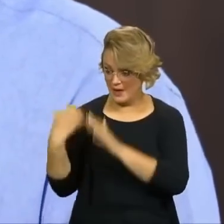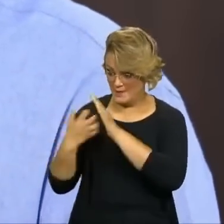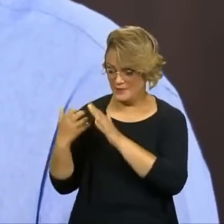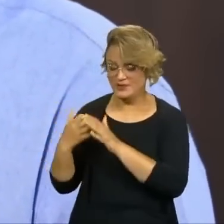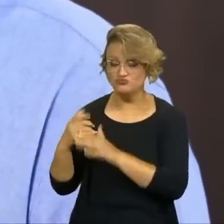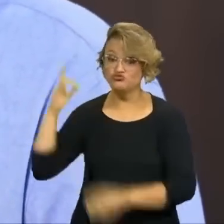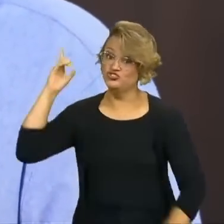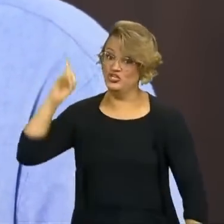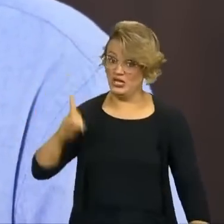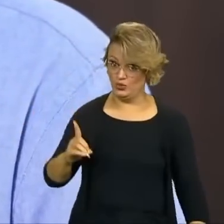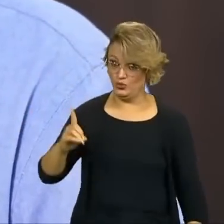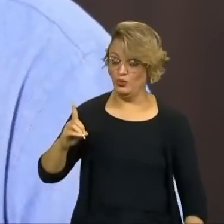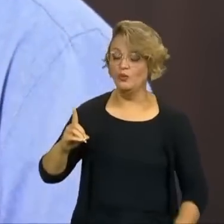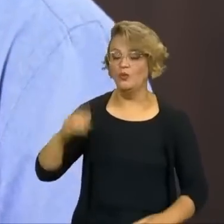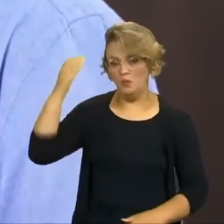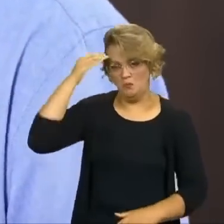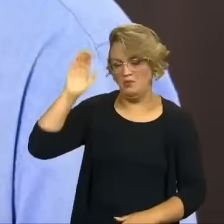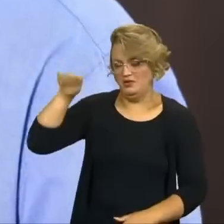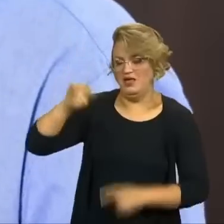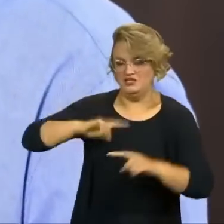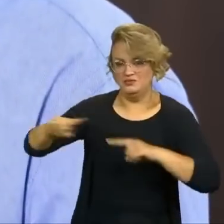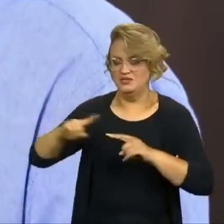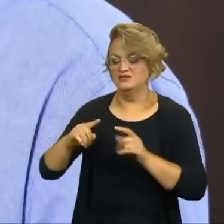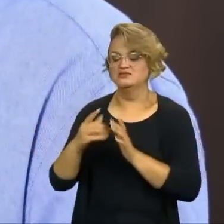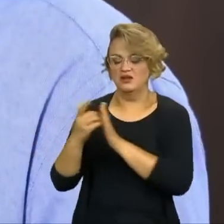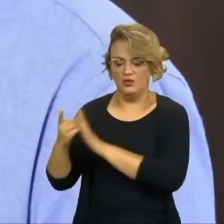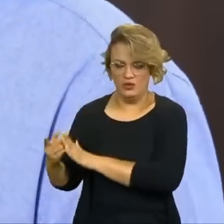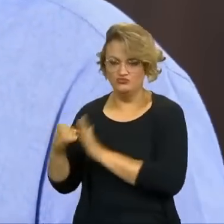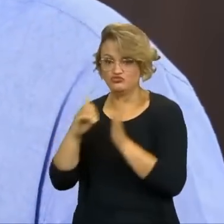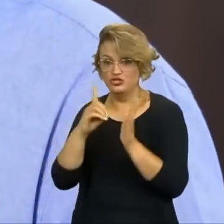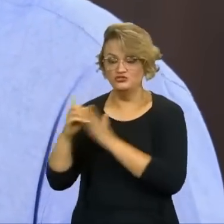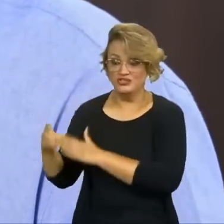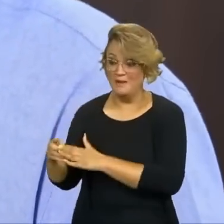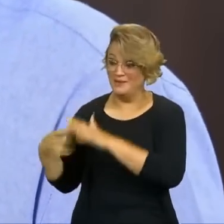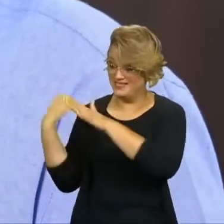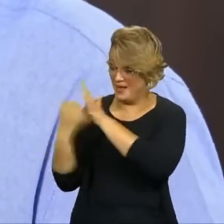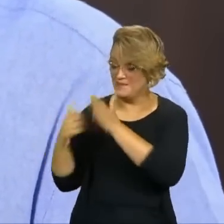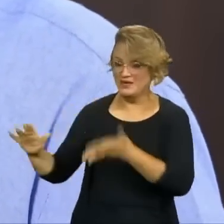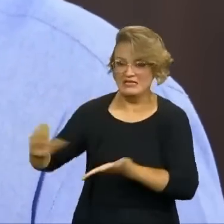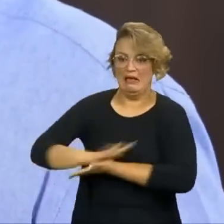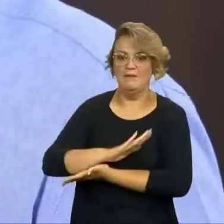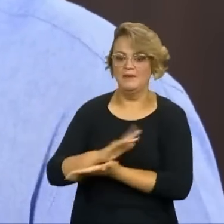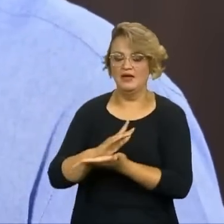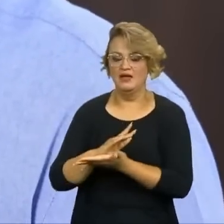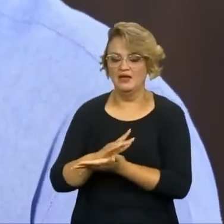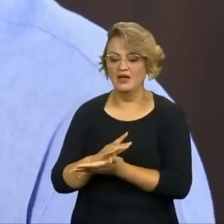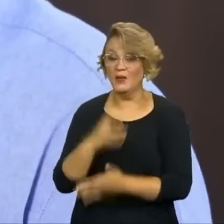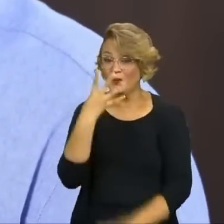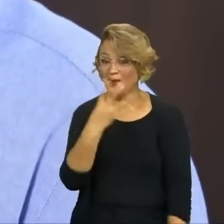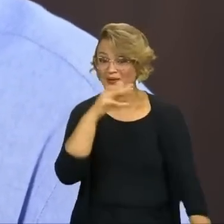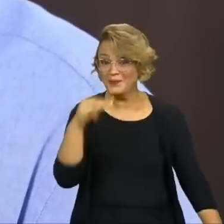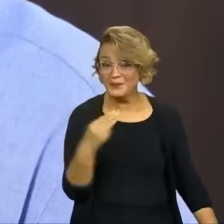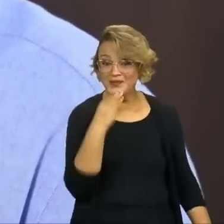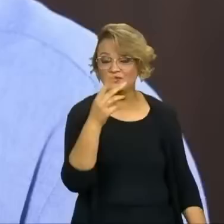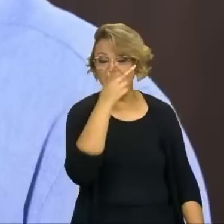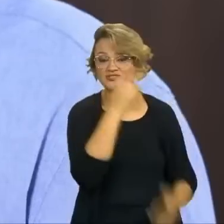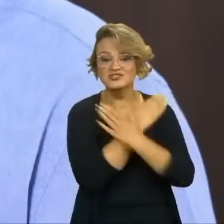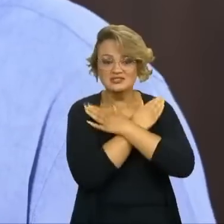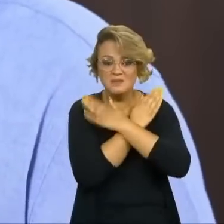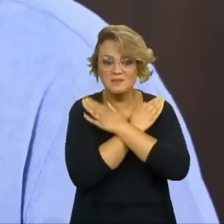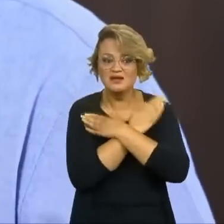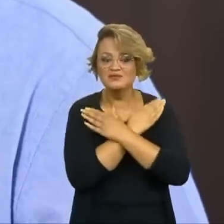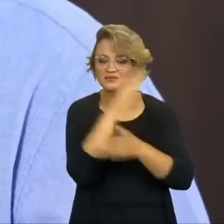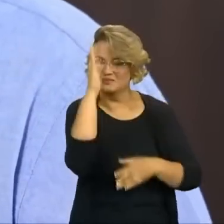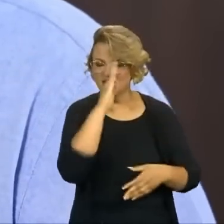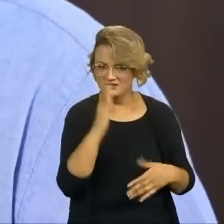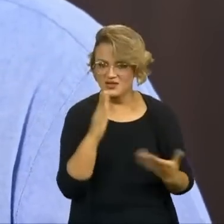um diretor da empresa, mas não punir a empresa. Você causar quase 4 milhões de desemprego nesse país, você